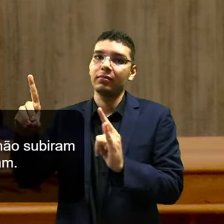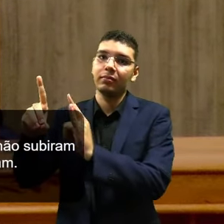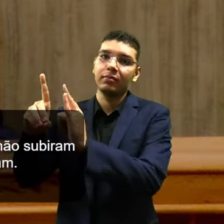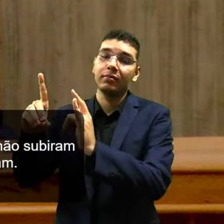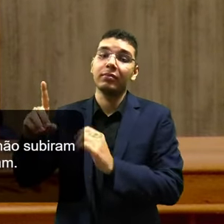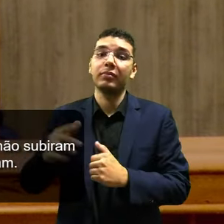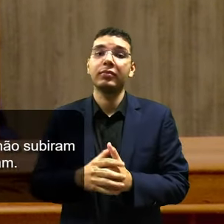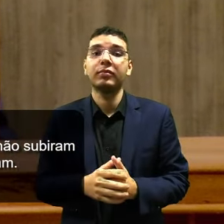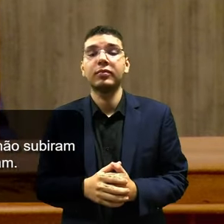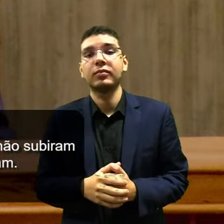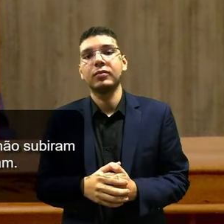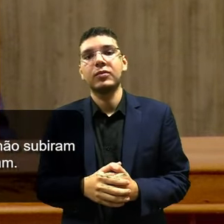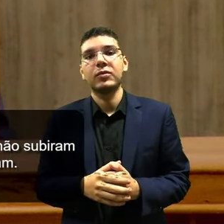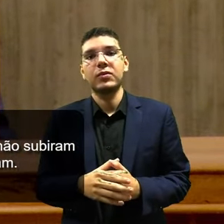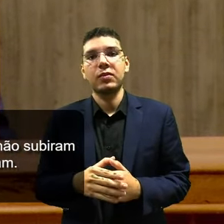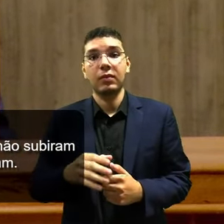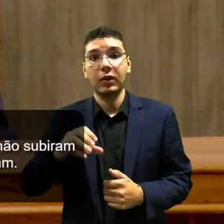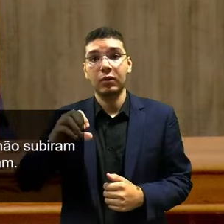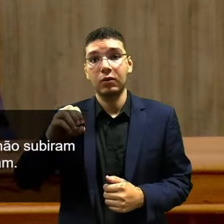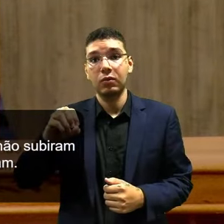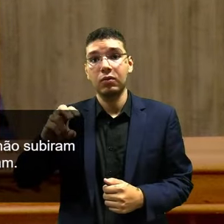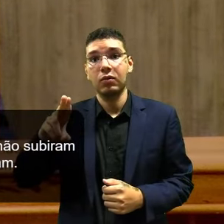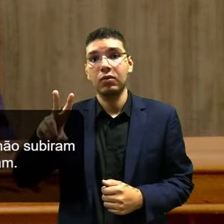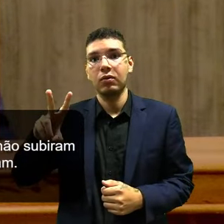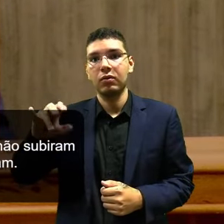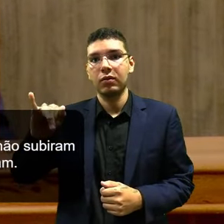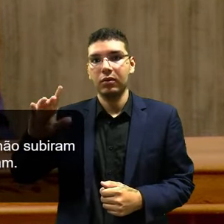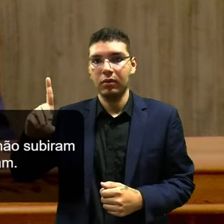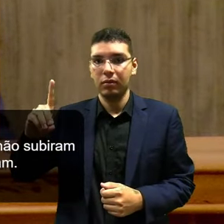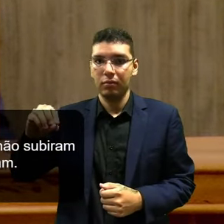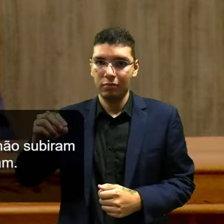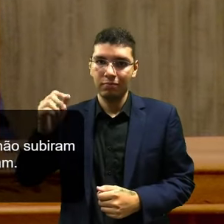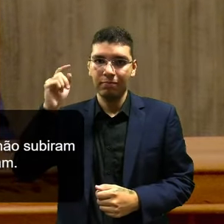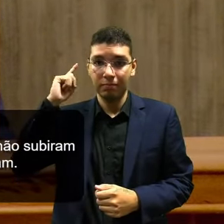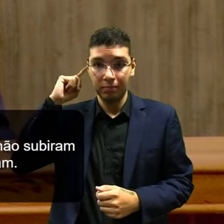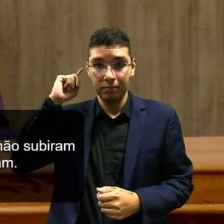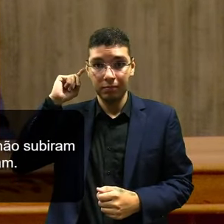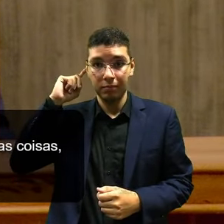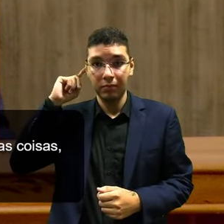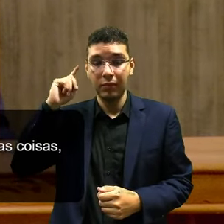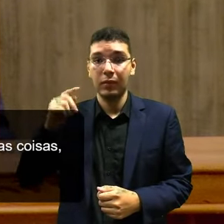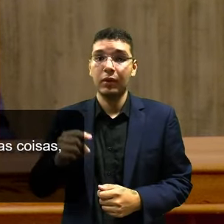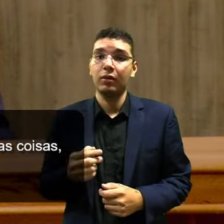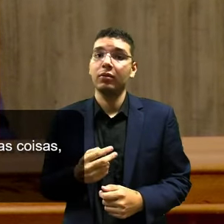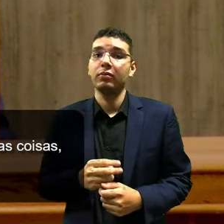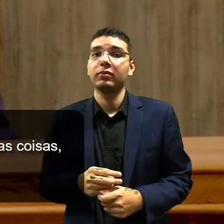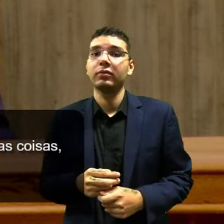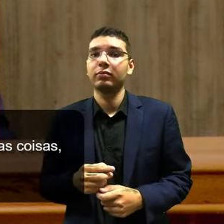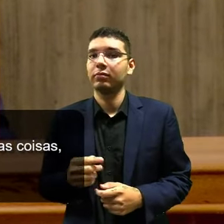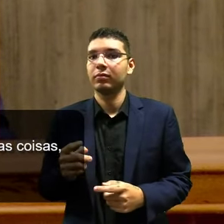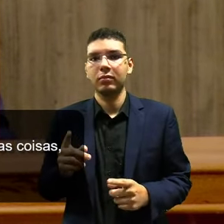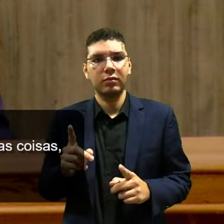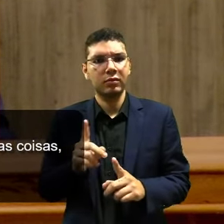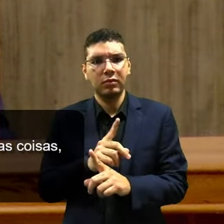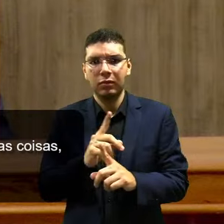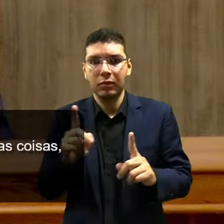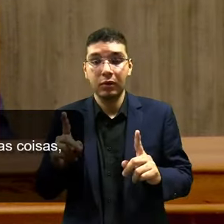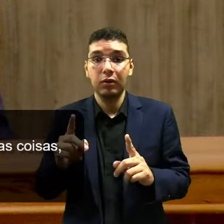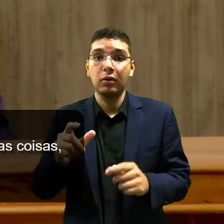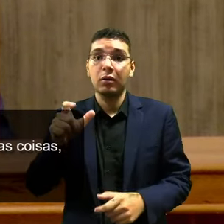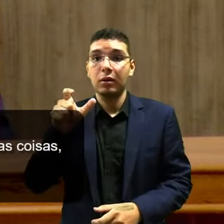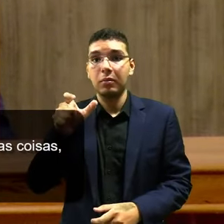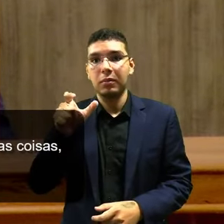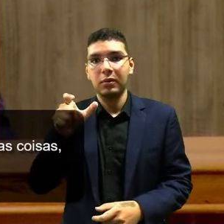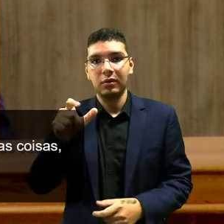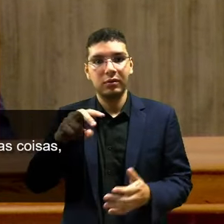orelha isso aqui não é o aparelho do ouvido é do lado de dentro mas ele não está falando do ouvido em si ele está falando da da